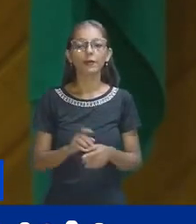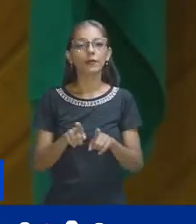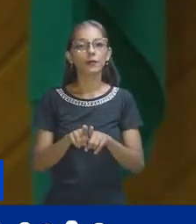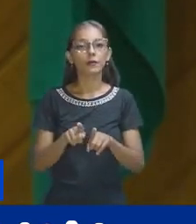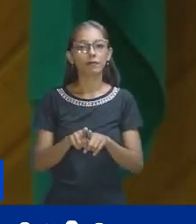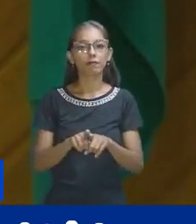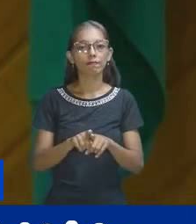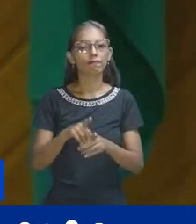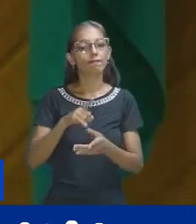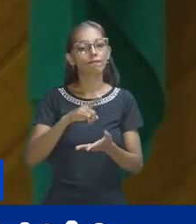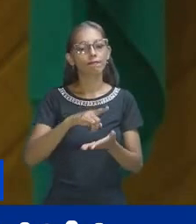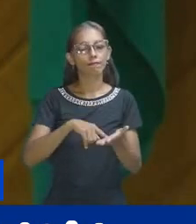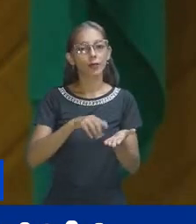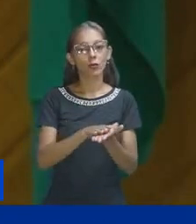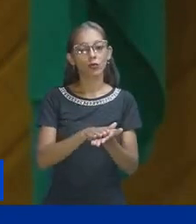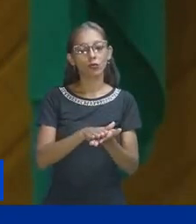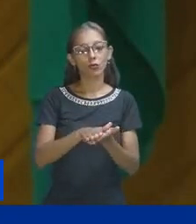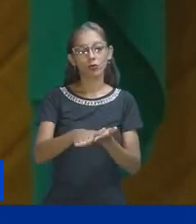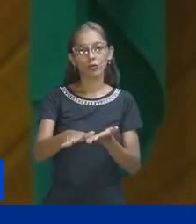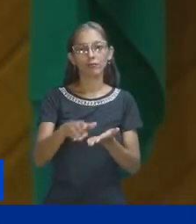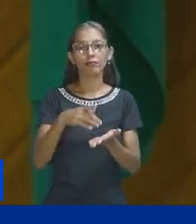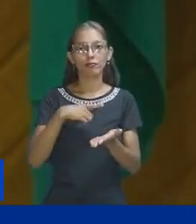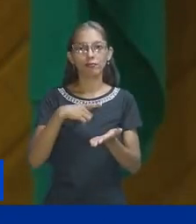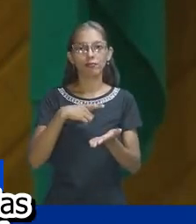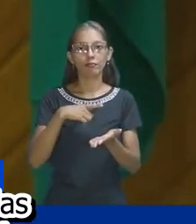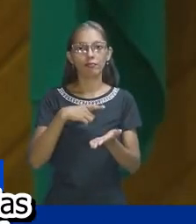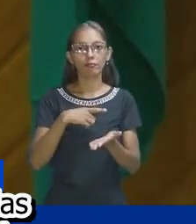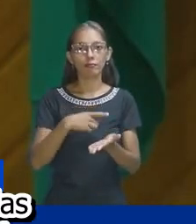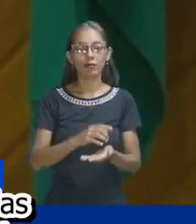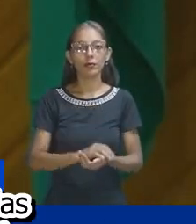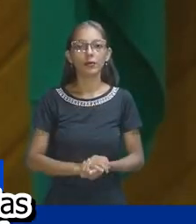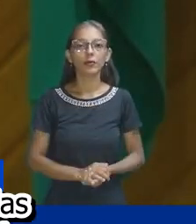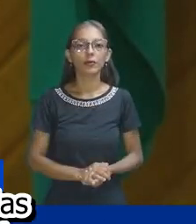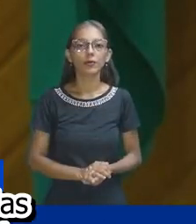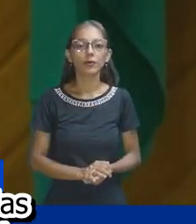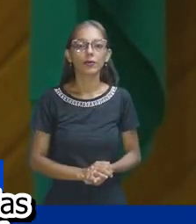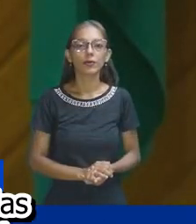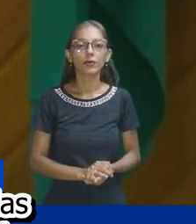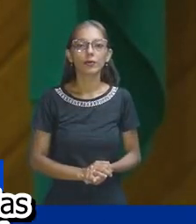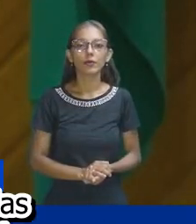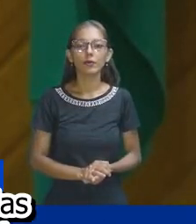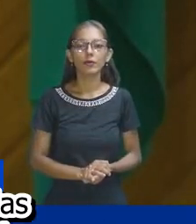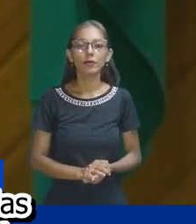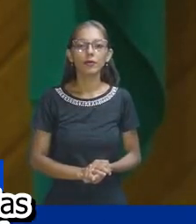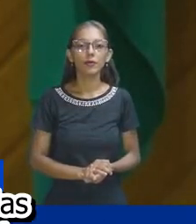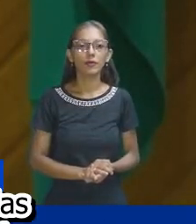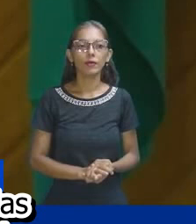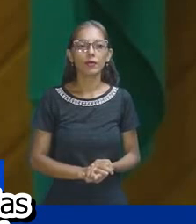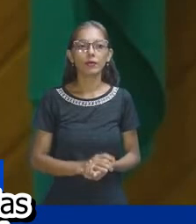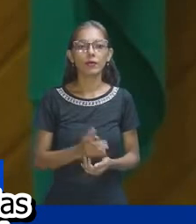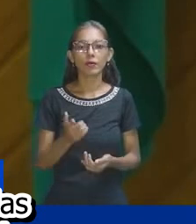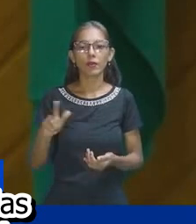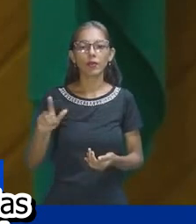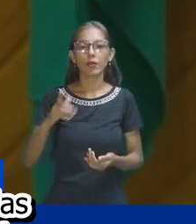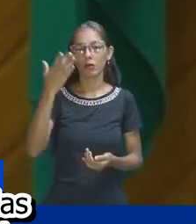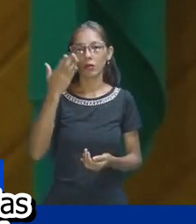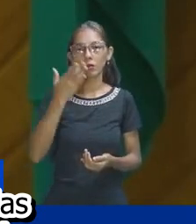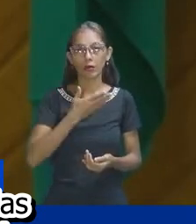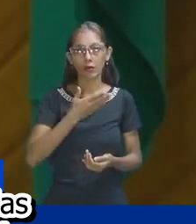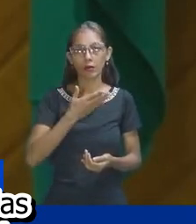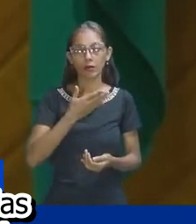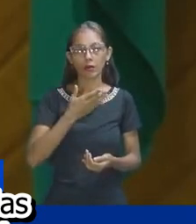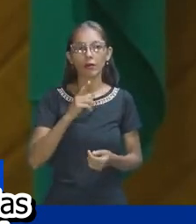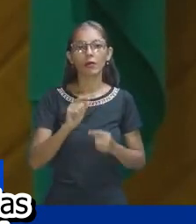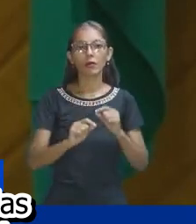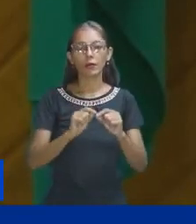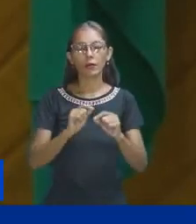nota fiscal eletrônica. Além disso, no que tange ainda as provas colhidas nos autos, Excelência, gostaria